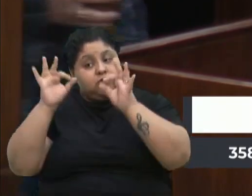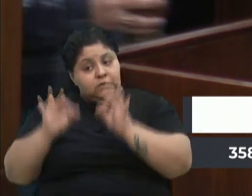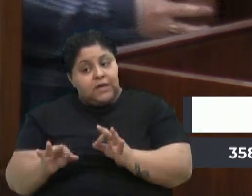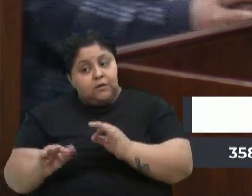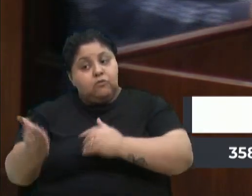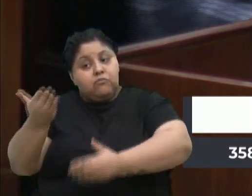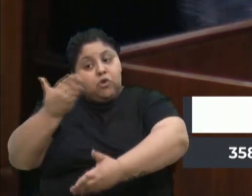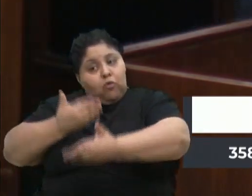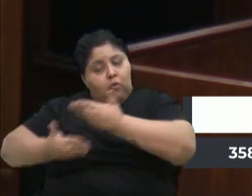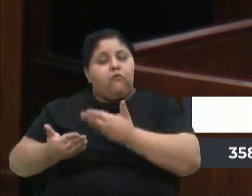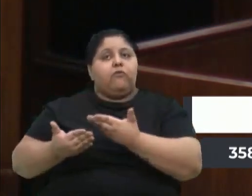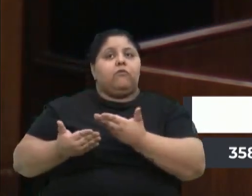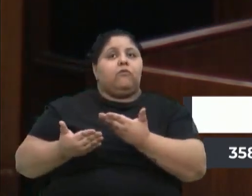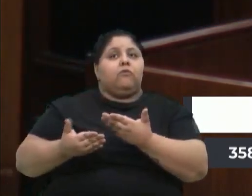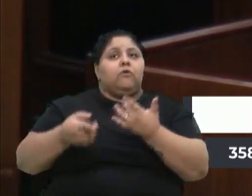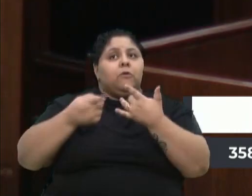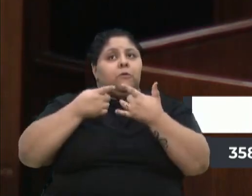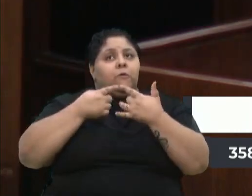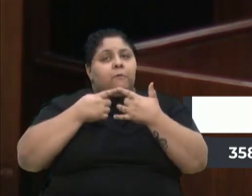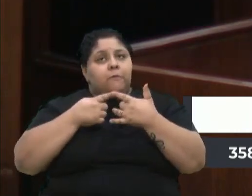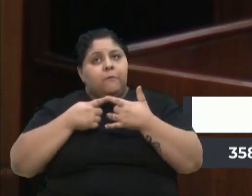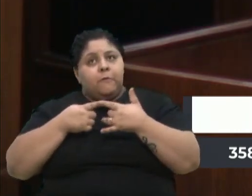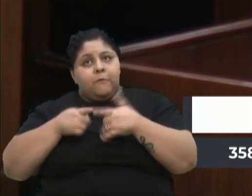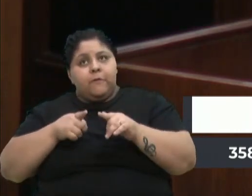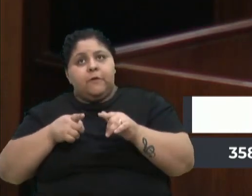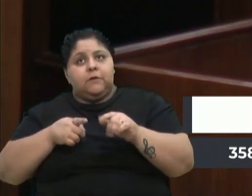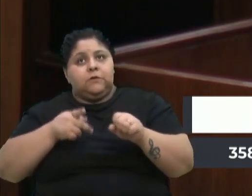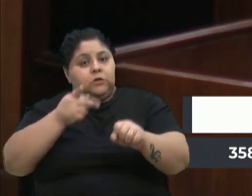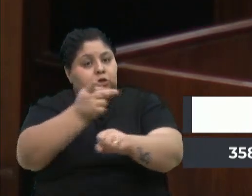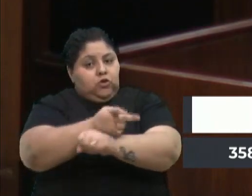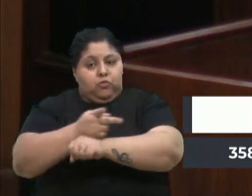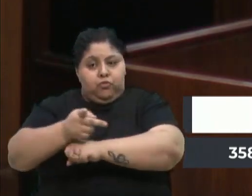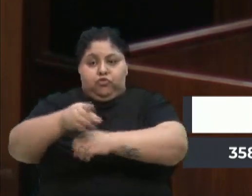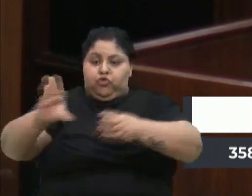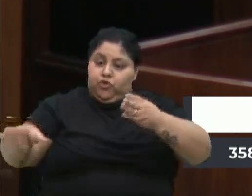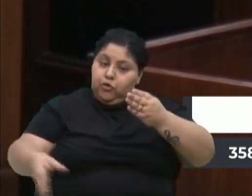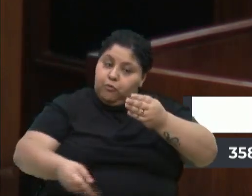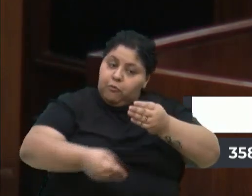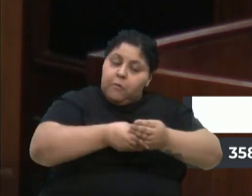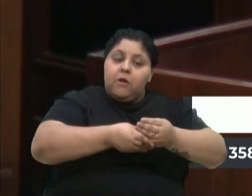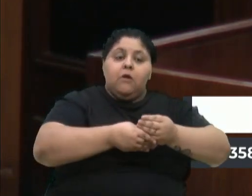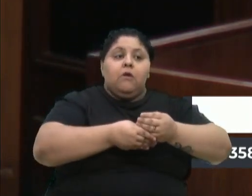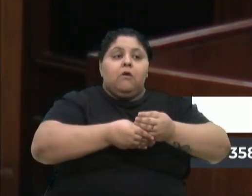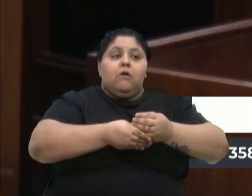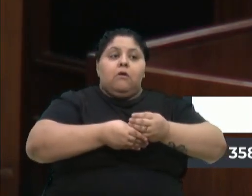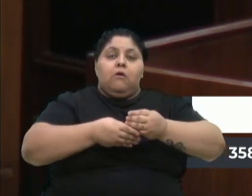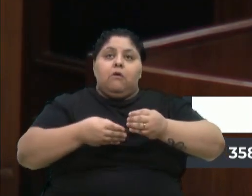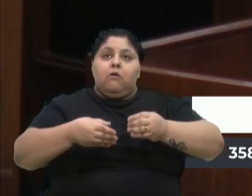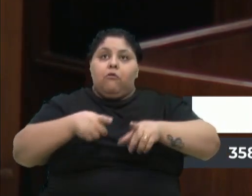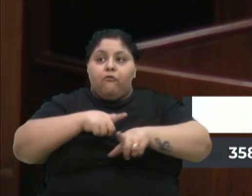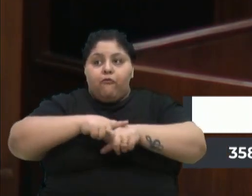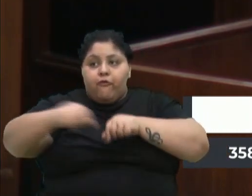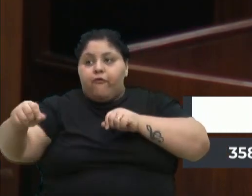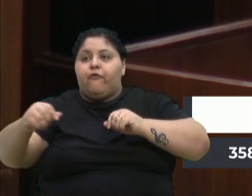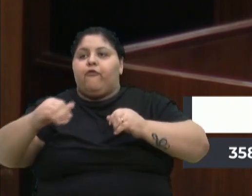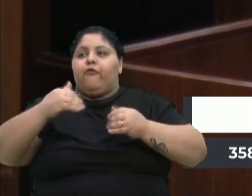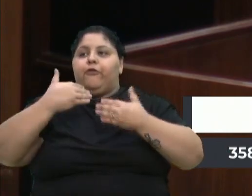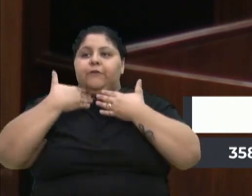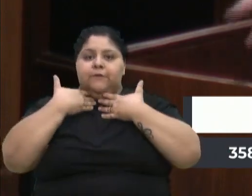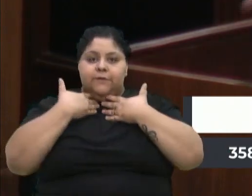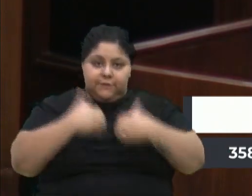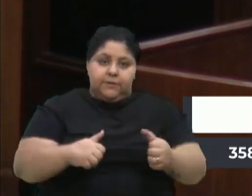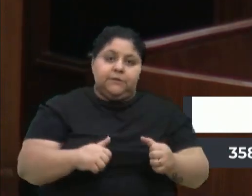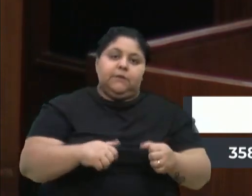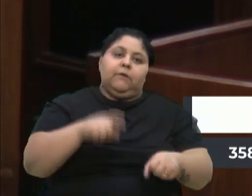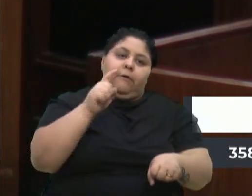convidou. Mas aí eu vou atrás de emenda parlamentar, aí eu vou para a secretaria toda hora encher o saco lá, mas encher o